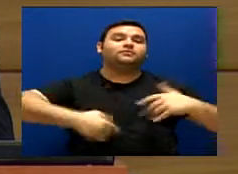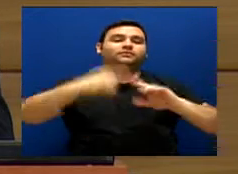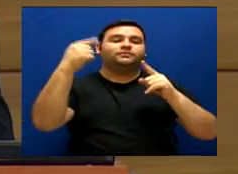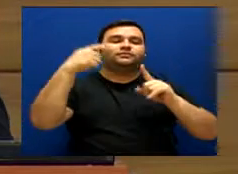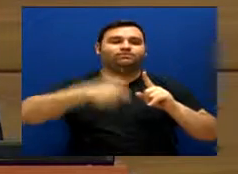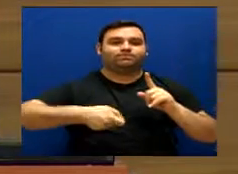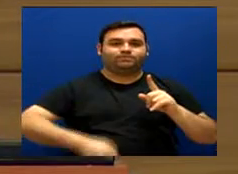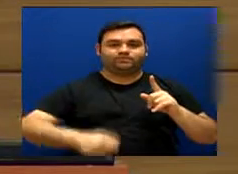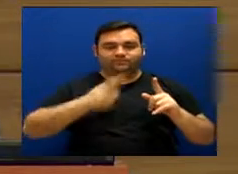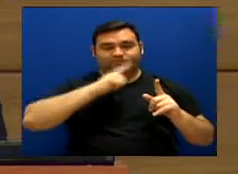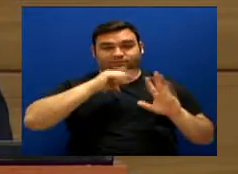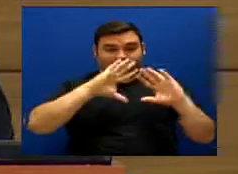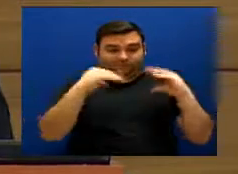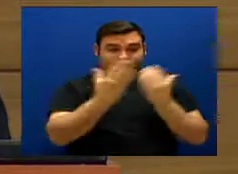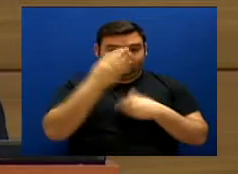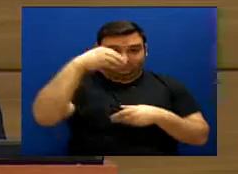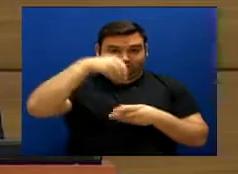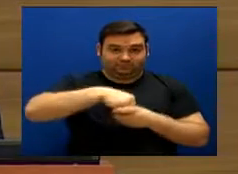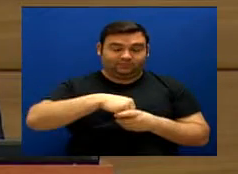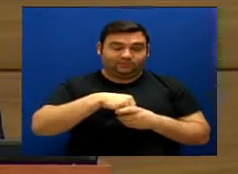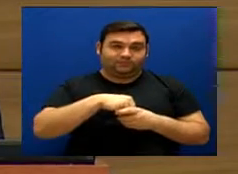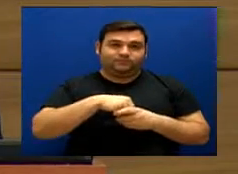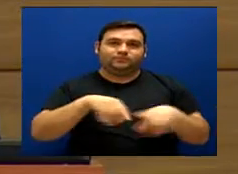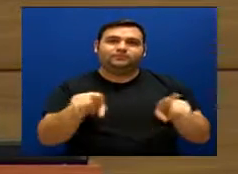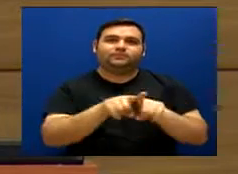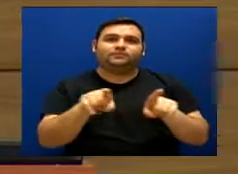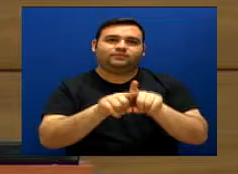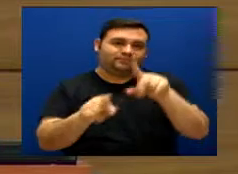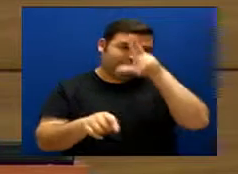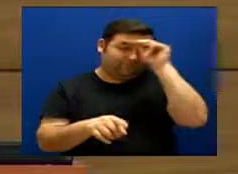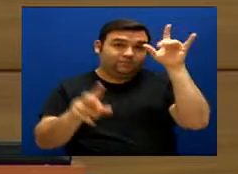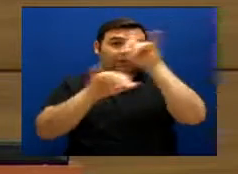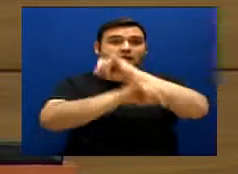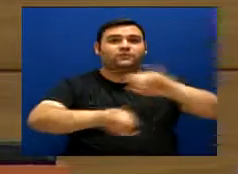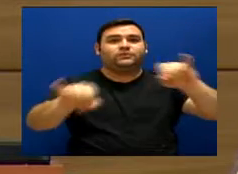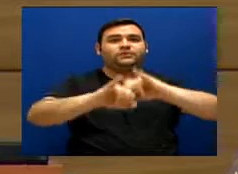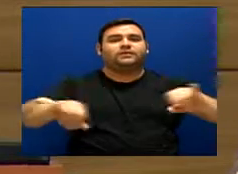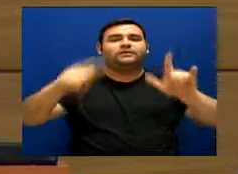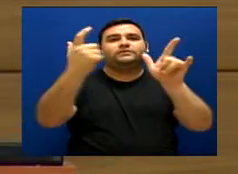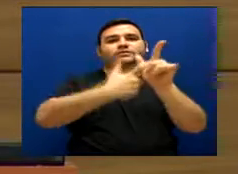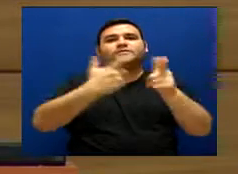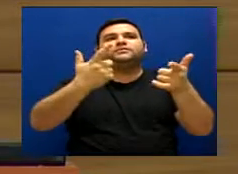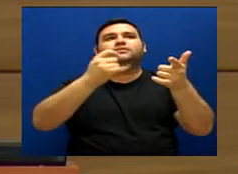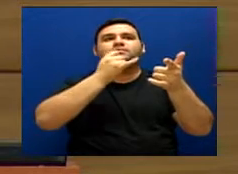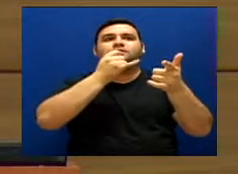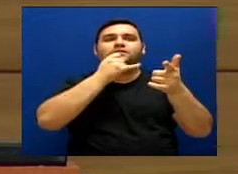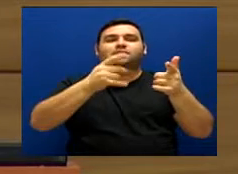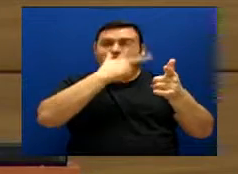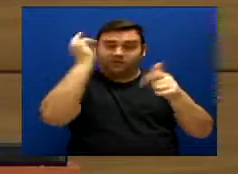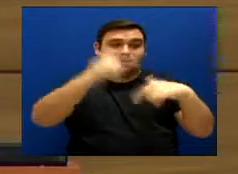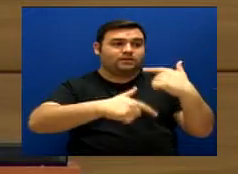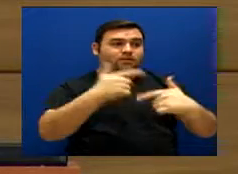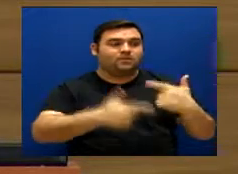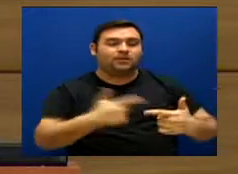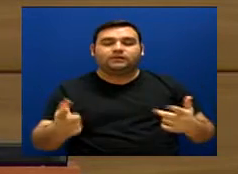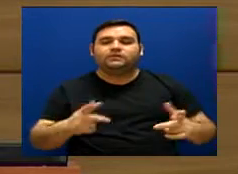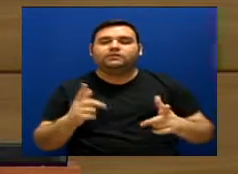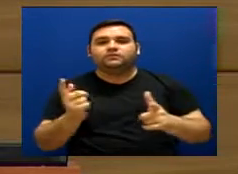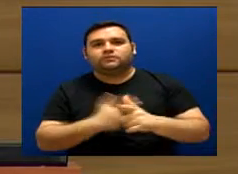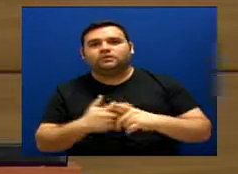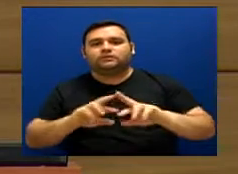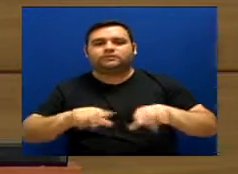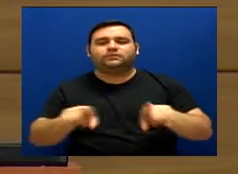a obrigatoriedade do Poder Legislativo e Executivo divulgar despesas com condenações trabalhistas e